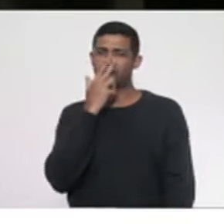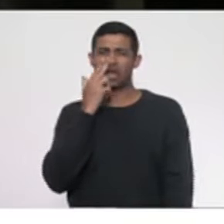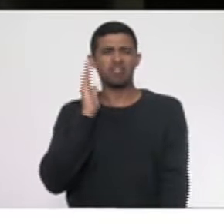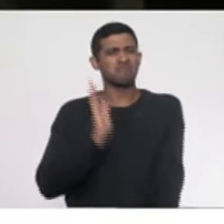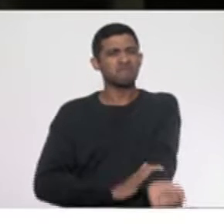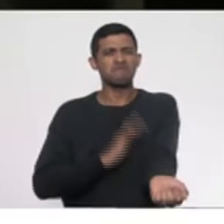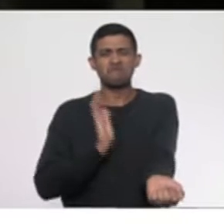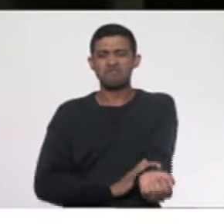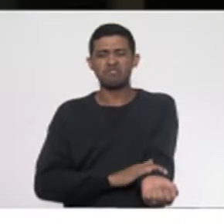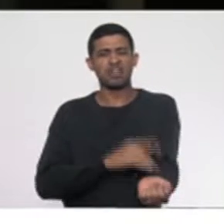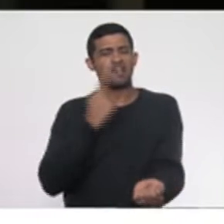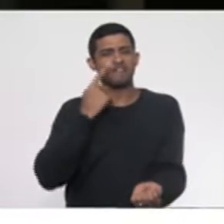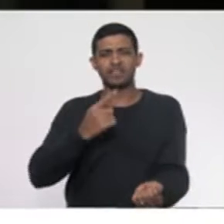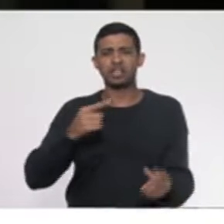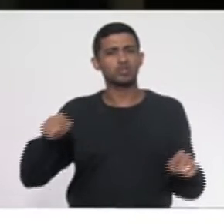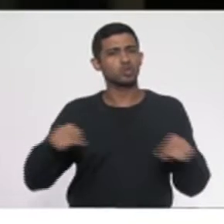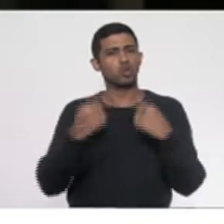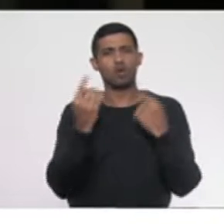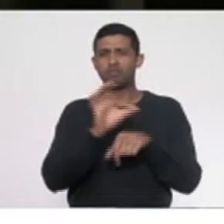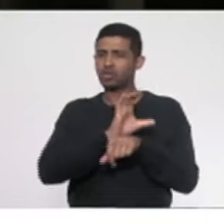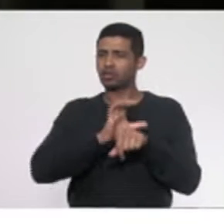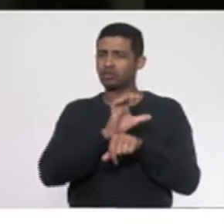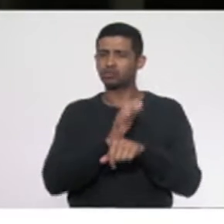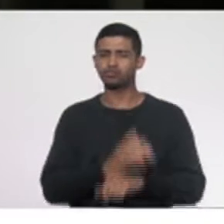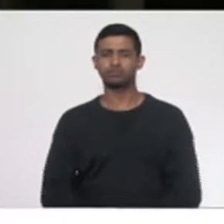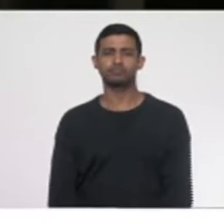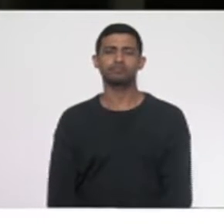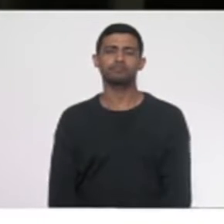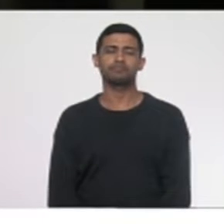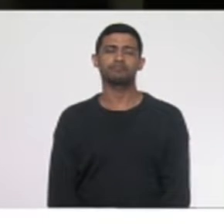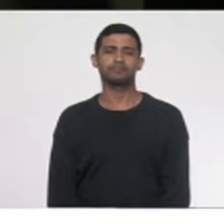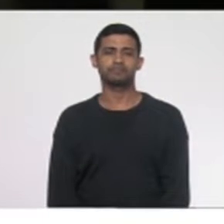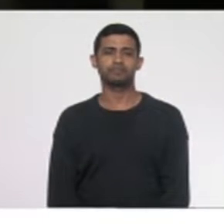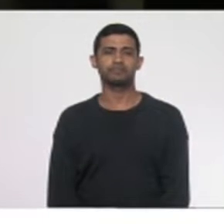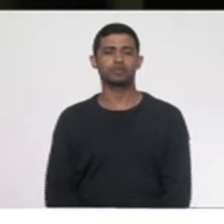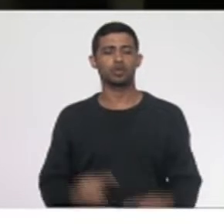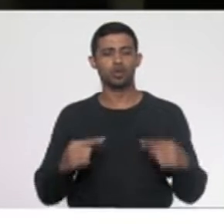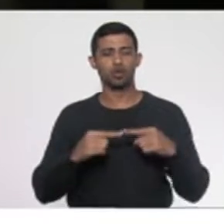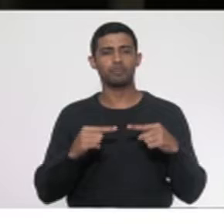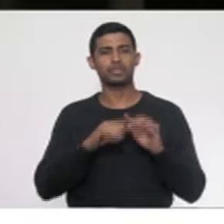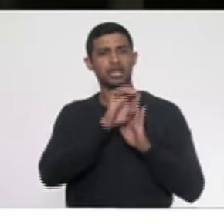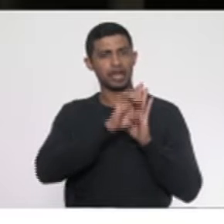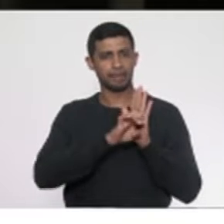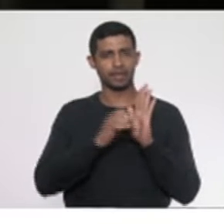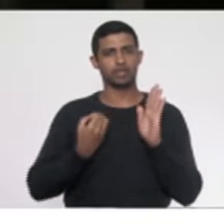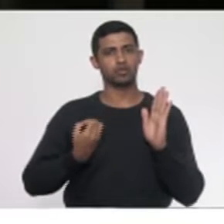insanável de inconstitucionalidade, que é a emenda número 1